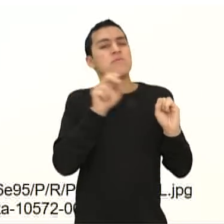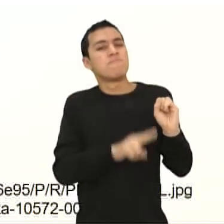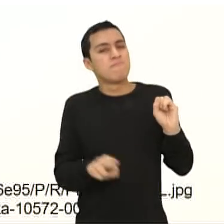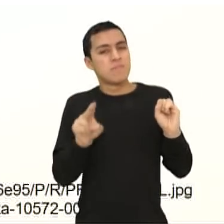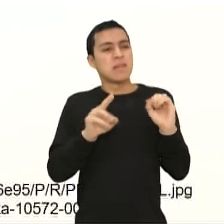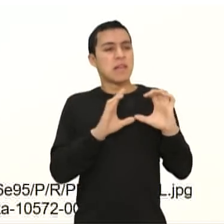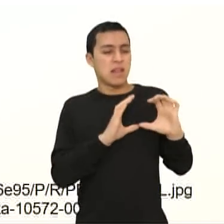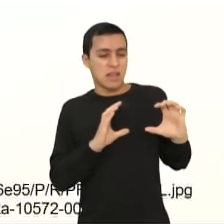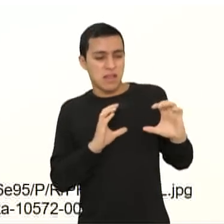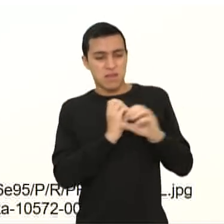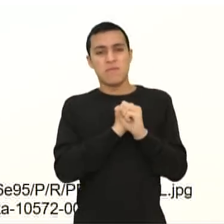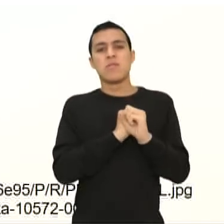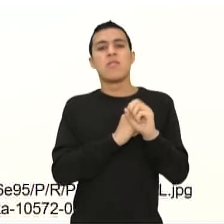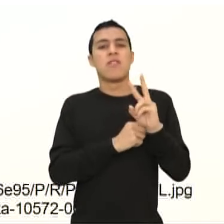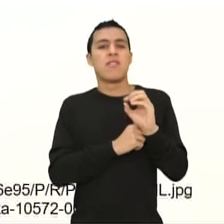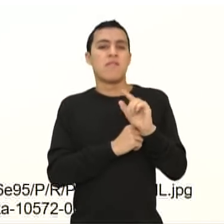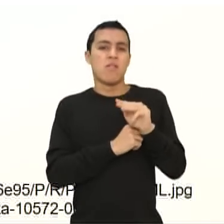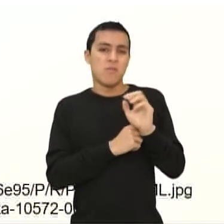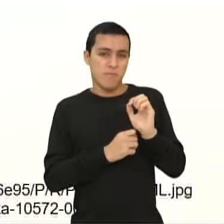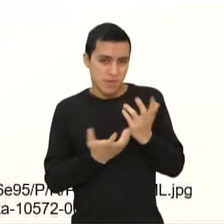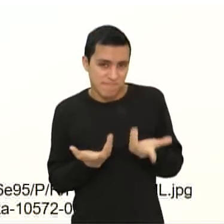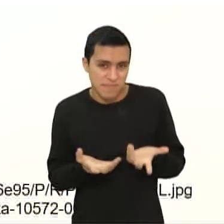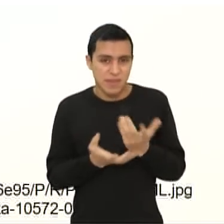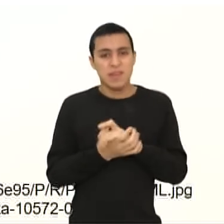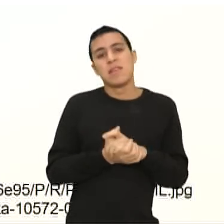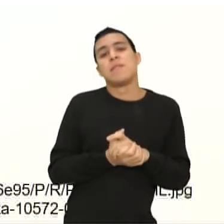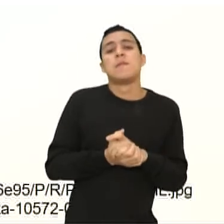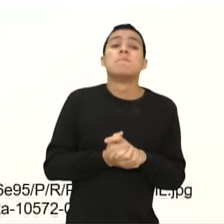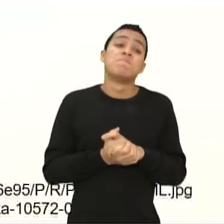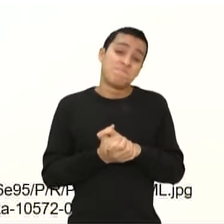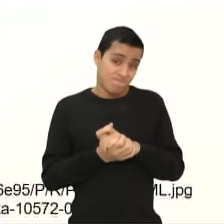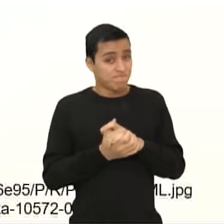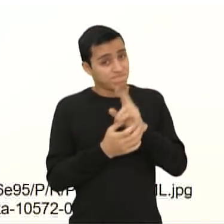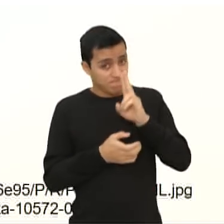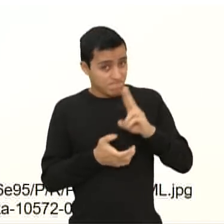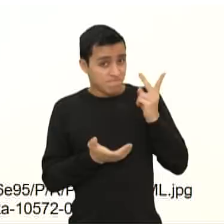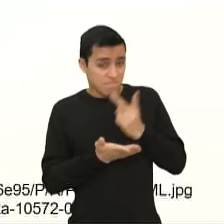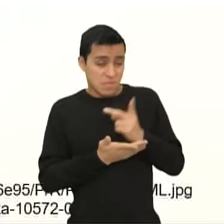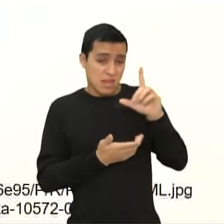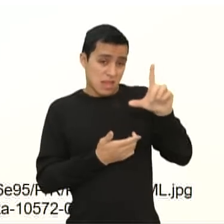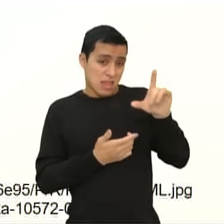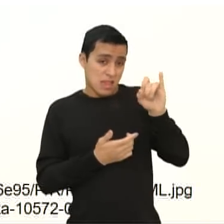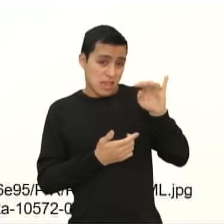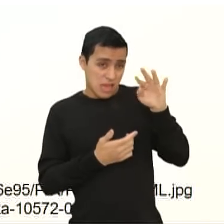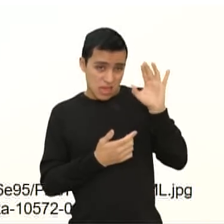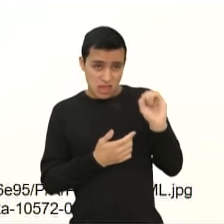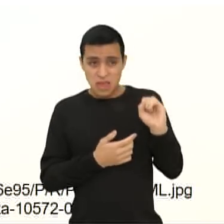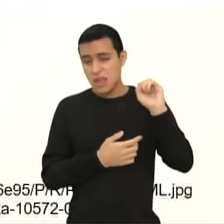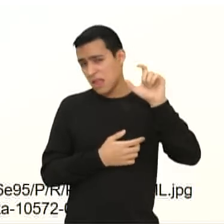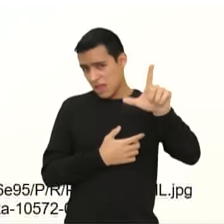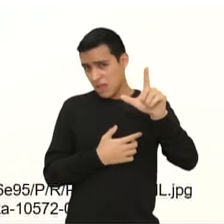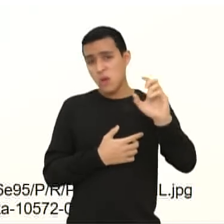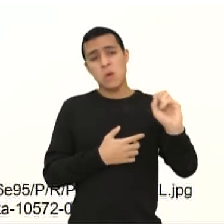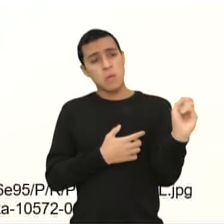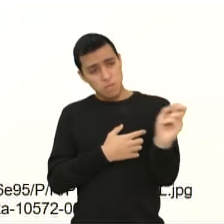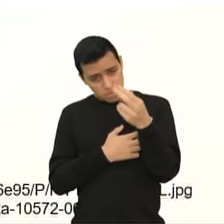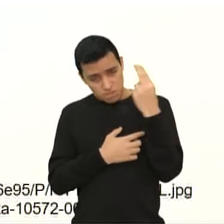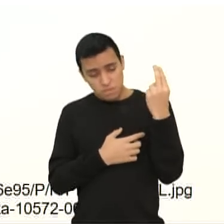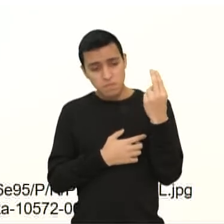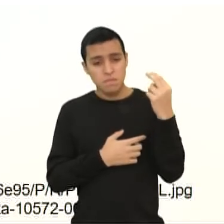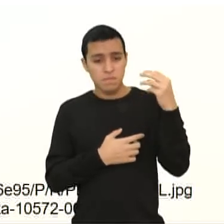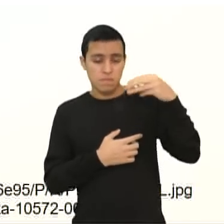utilizados para medir volume. Geralmente utilizamos a unidade litro, representada por L,